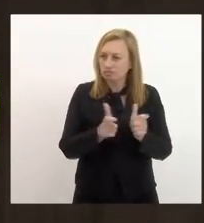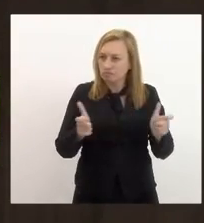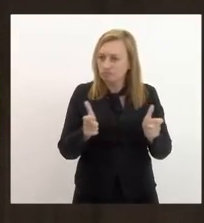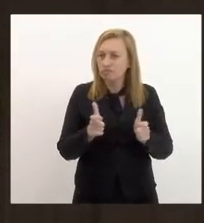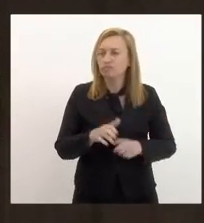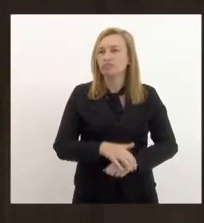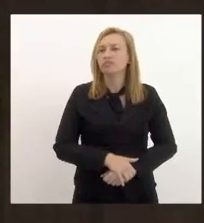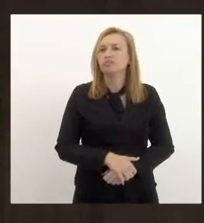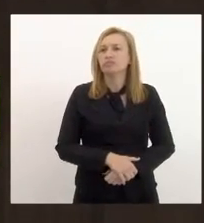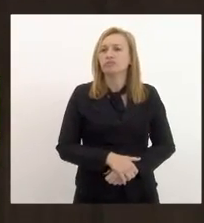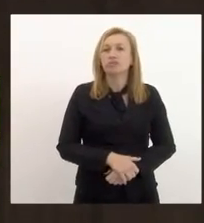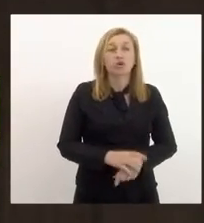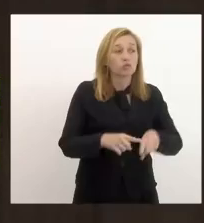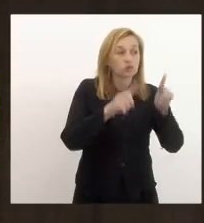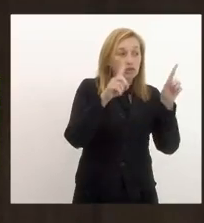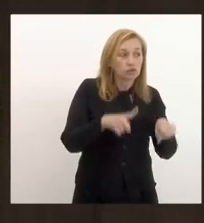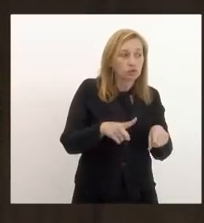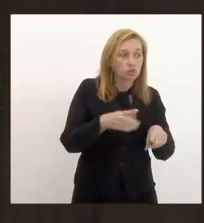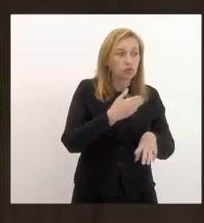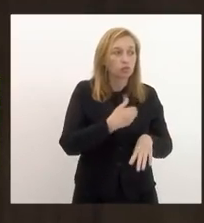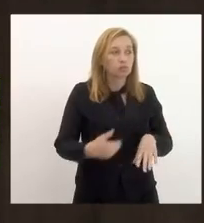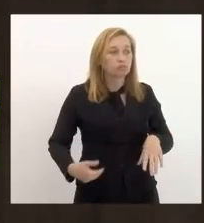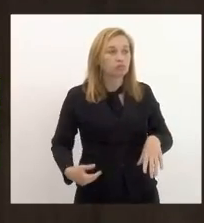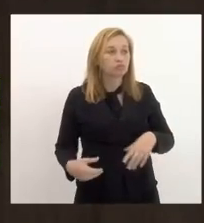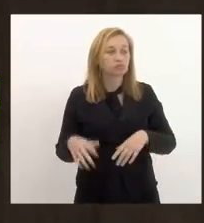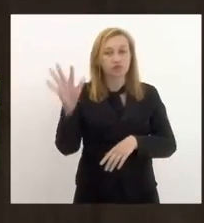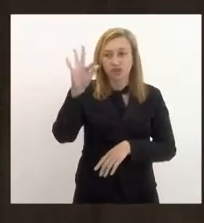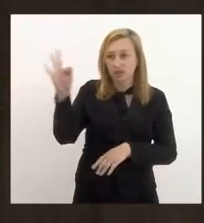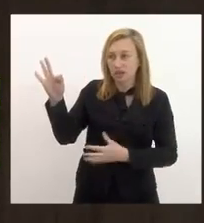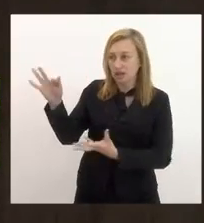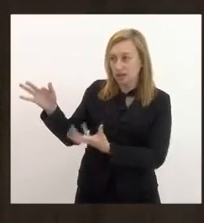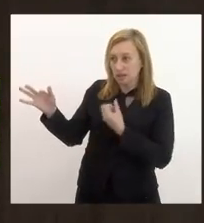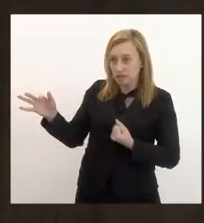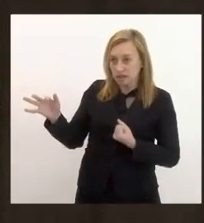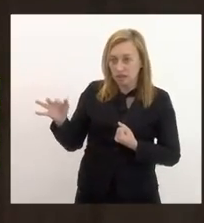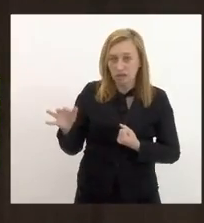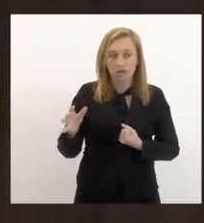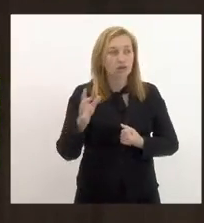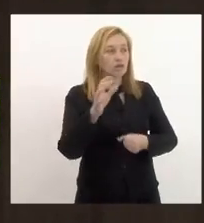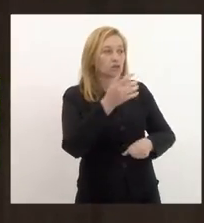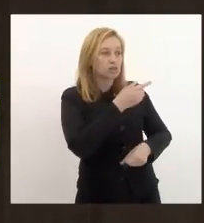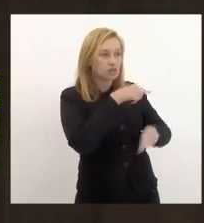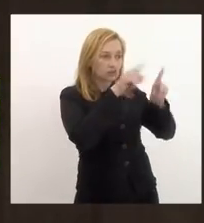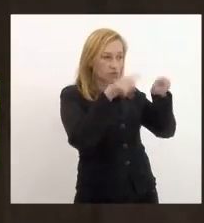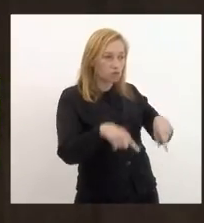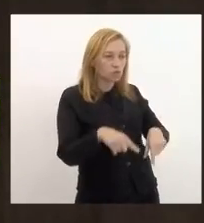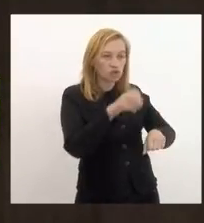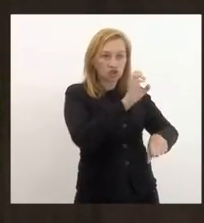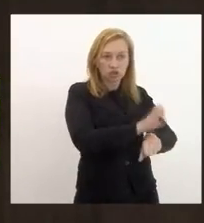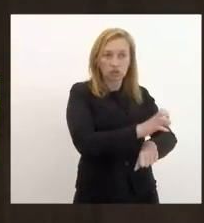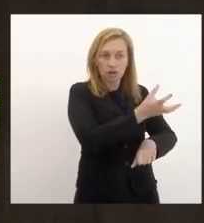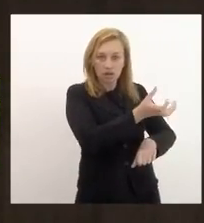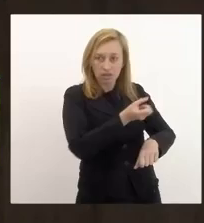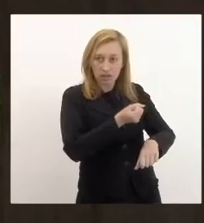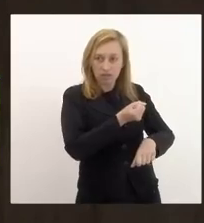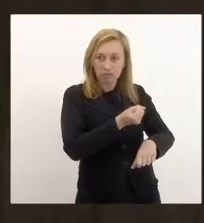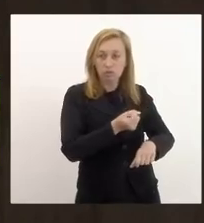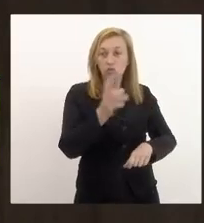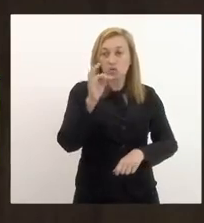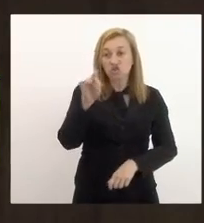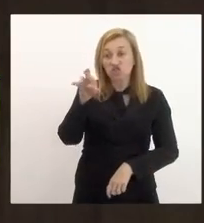entre o que os servidores públicos federais recebem os servidores públicos estaduais e o